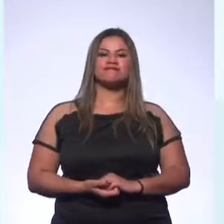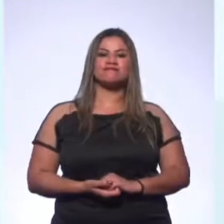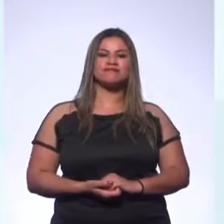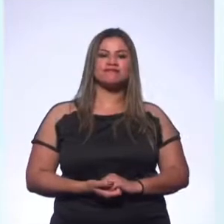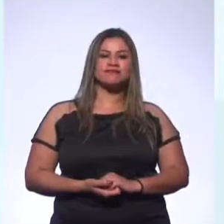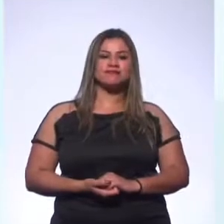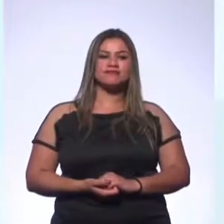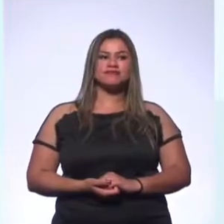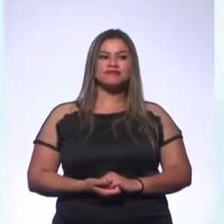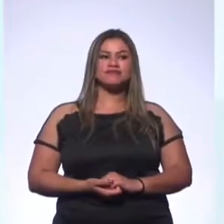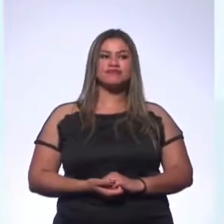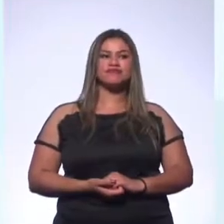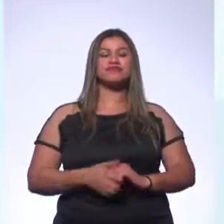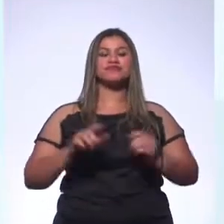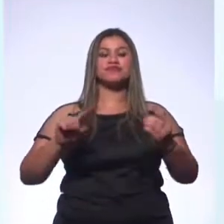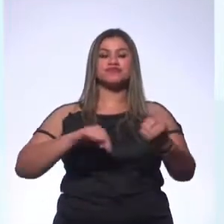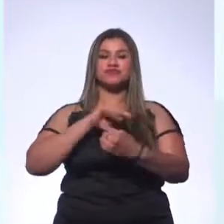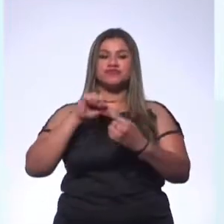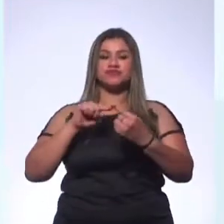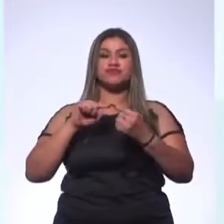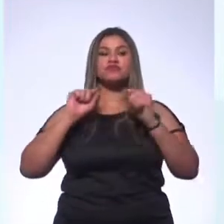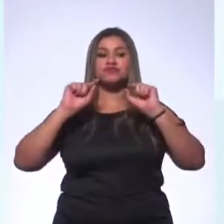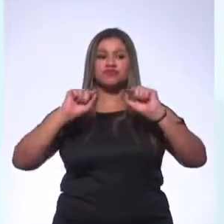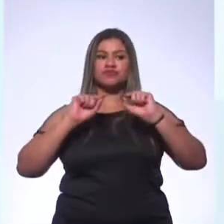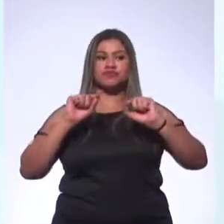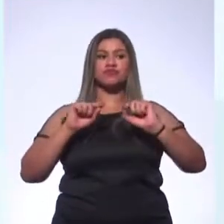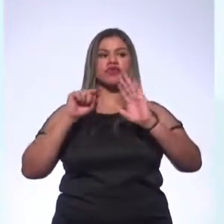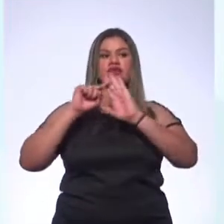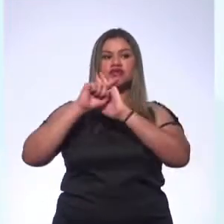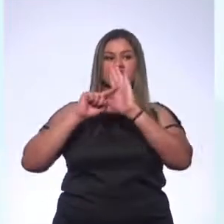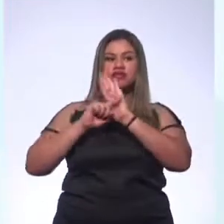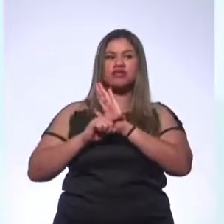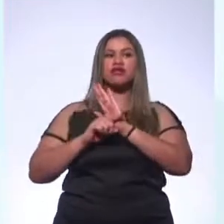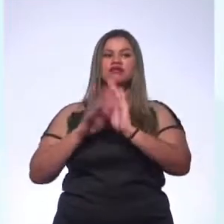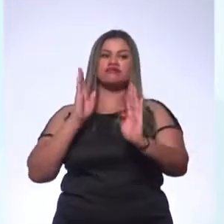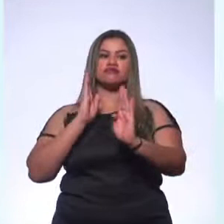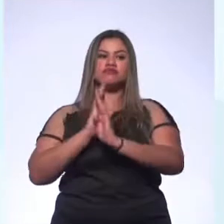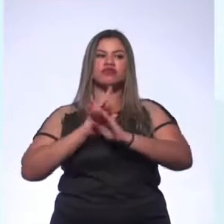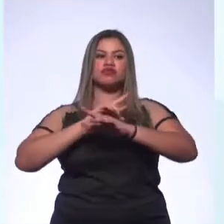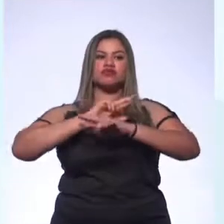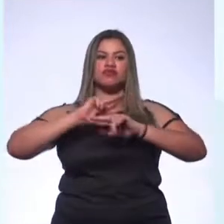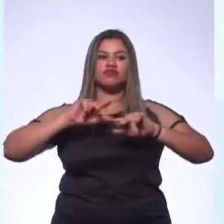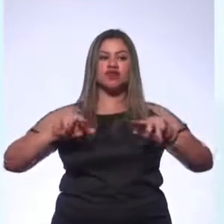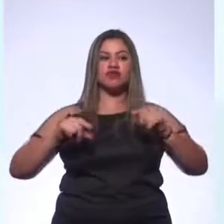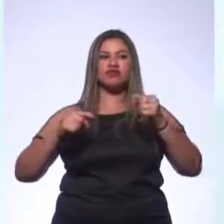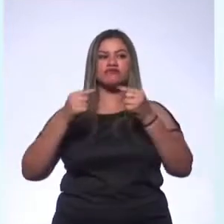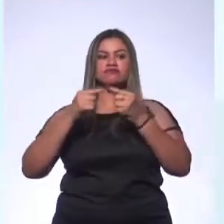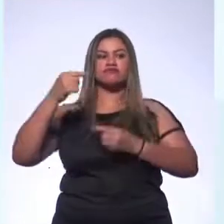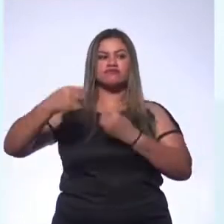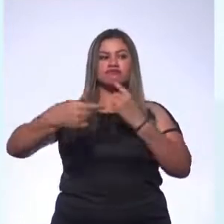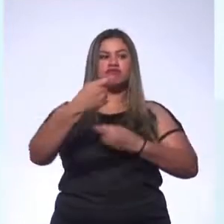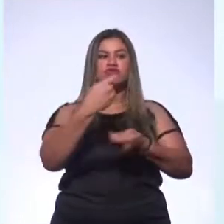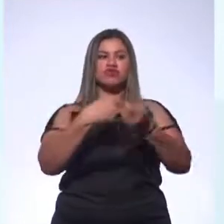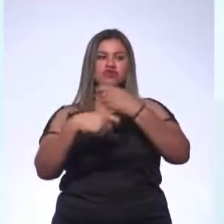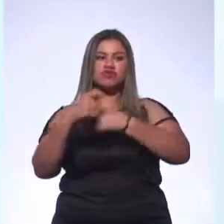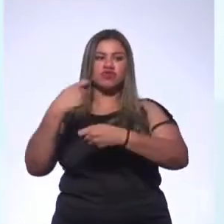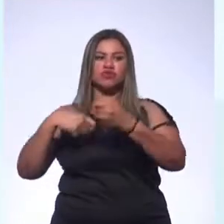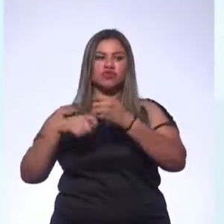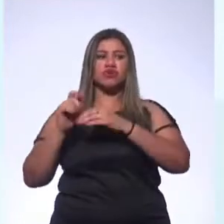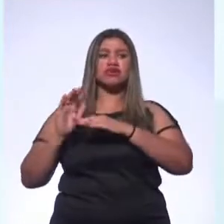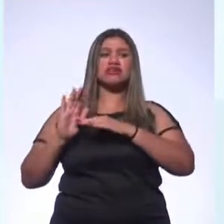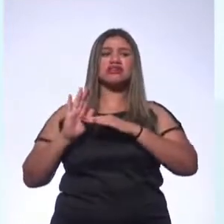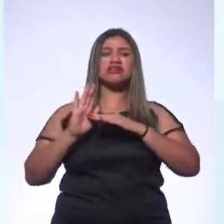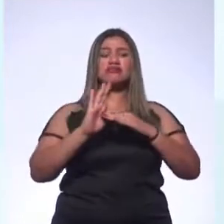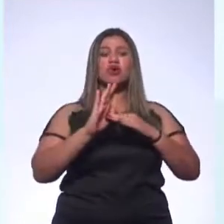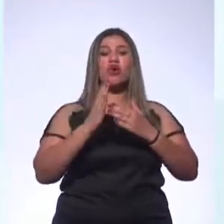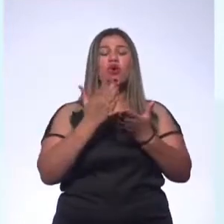comunicação. Vamos lá, o objetivo da aula será analisar e identificar os principais elementos políticos e econômicos